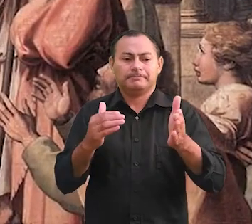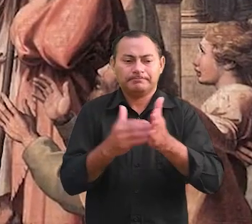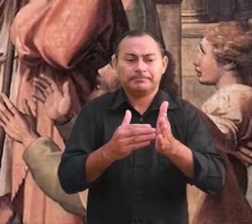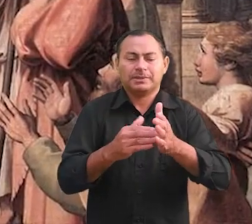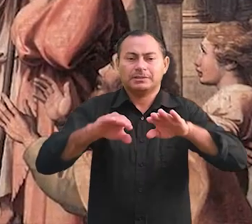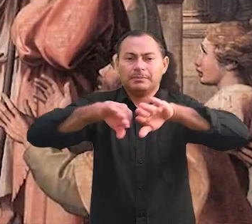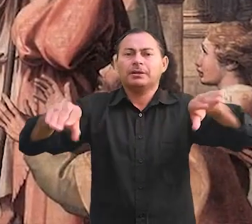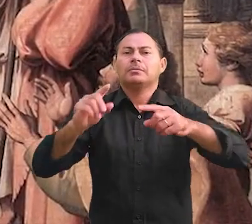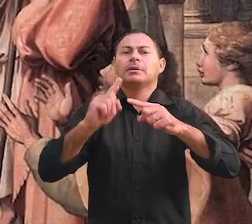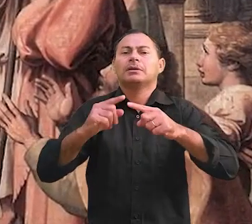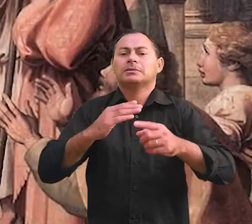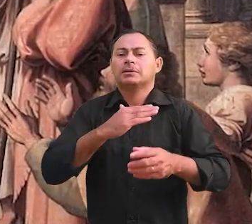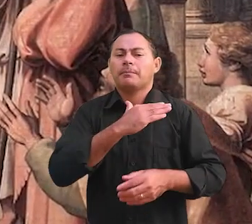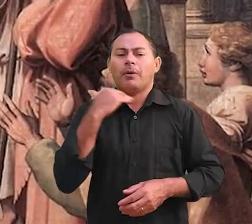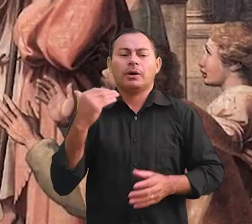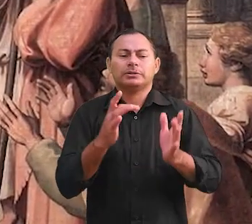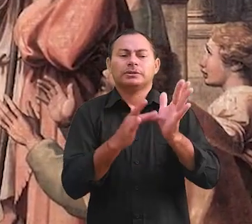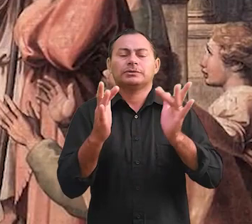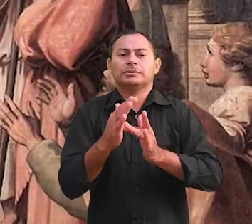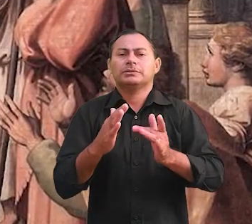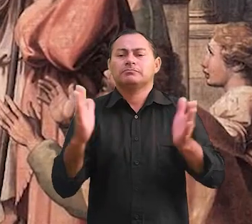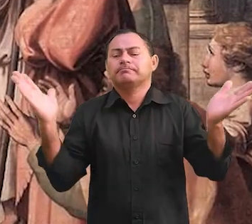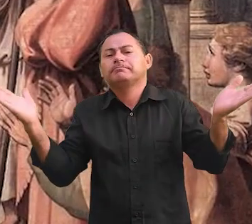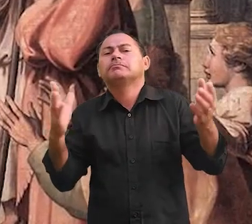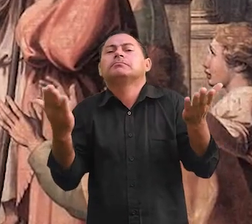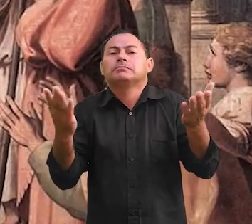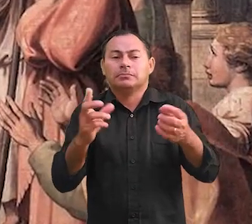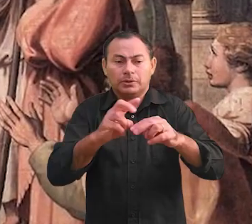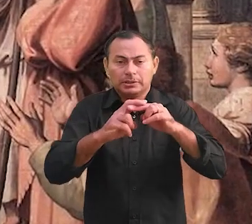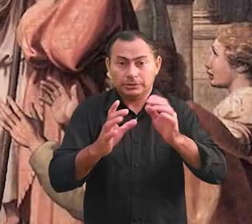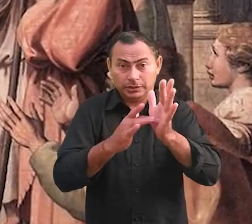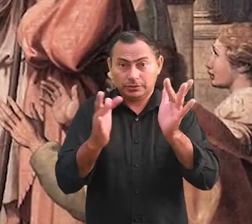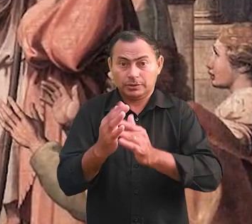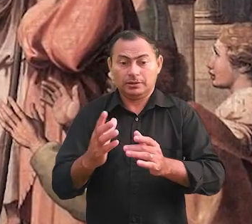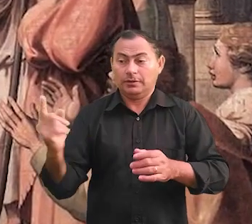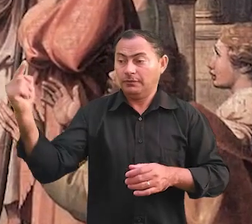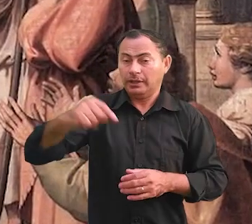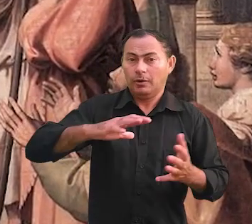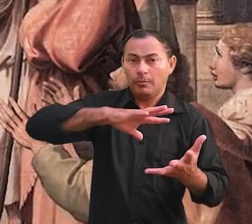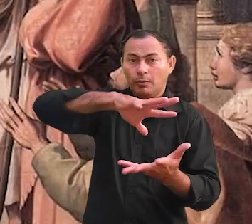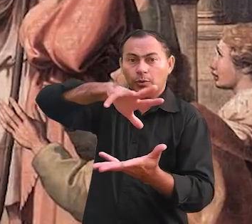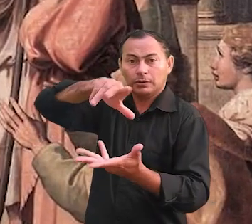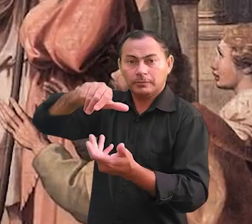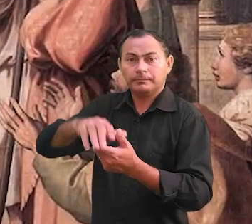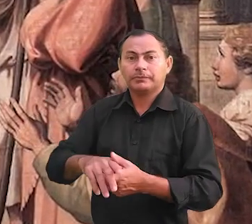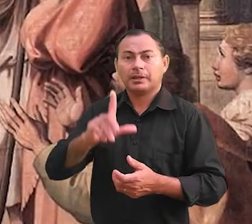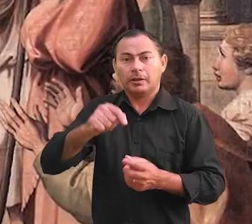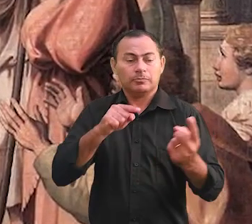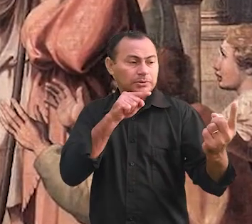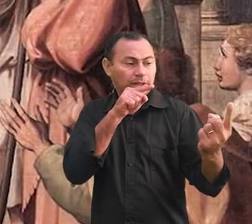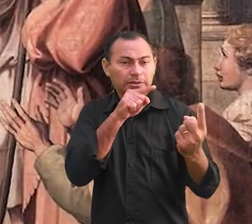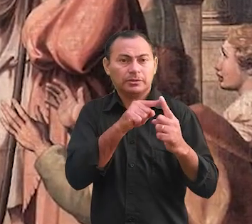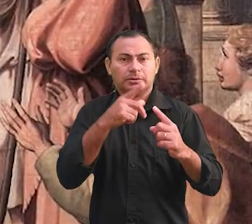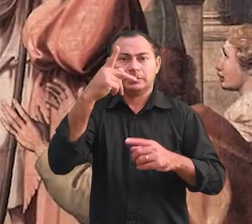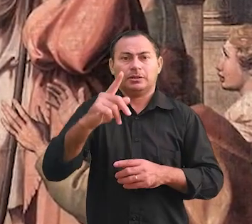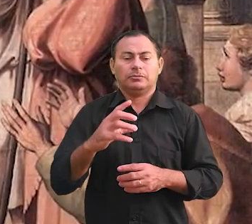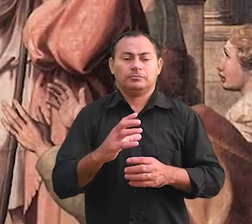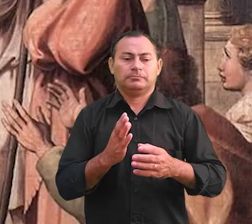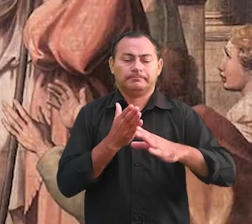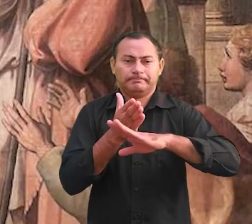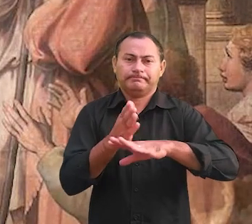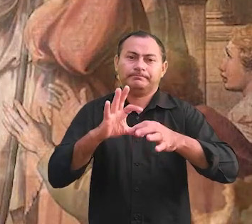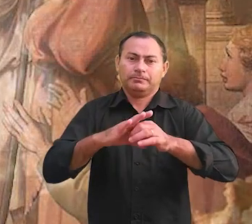Abismo para que serviu a morte de Jesus Cristo na cruz em foi para isso que Jesus Cristo veio ao mundo é esse objetivo